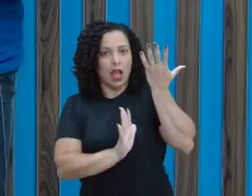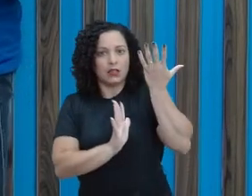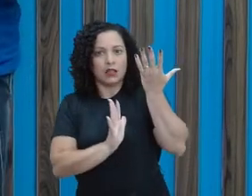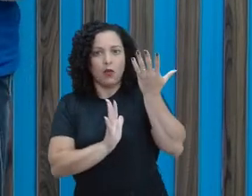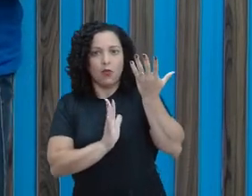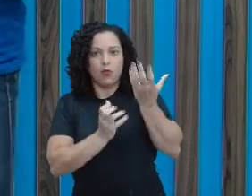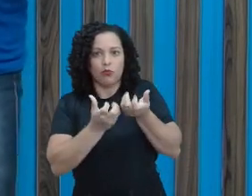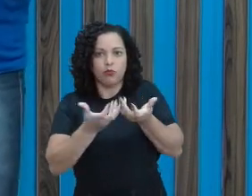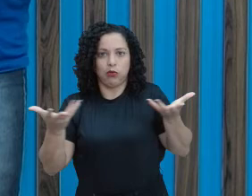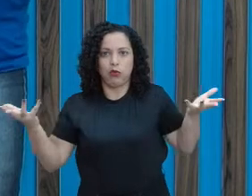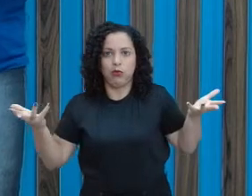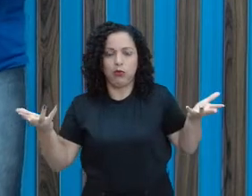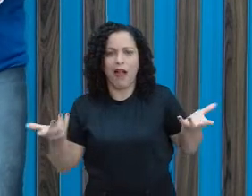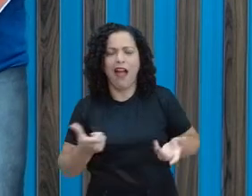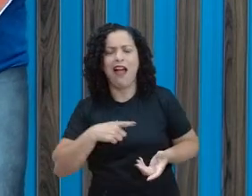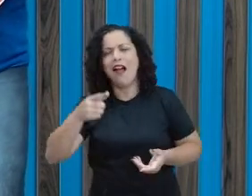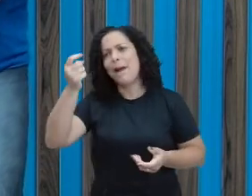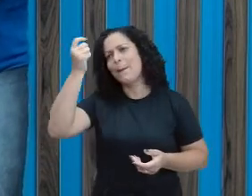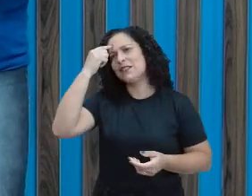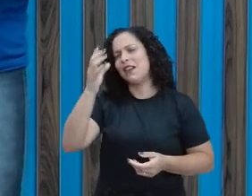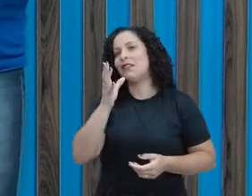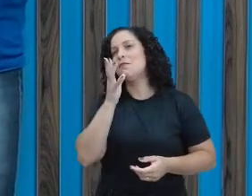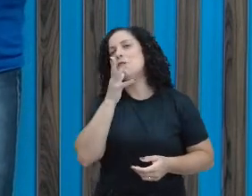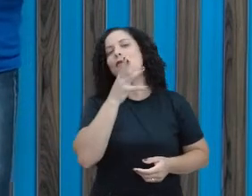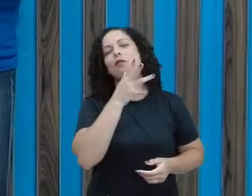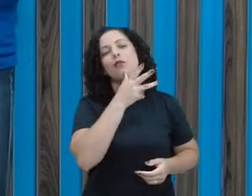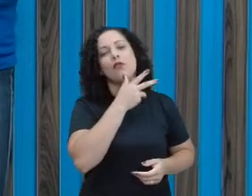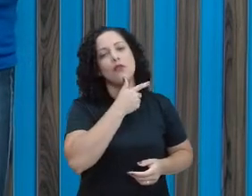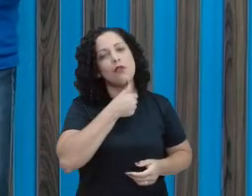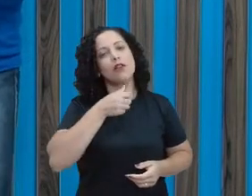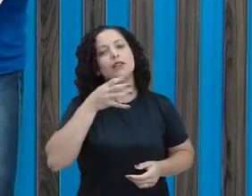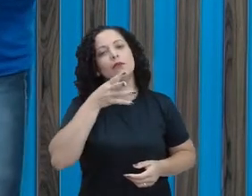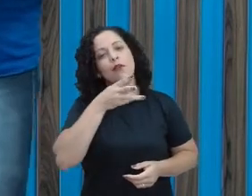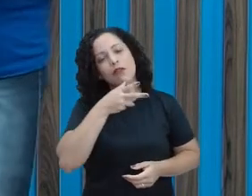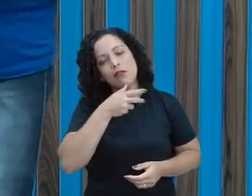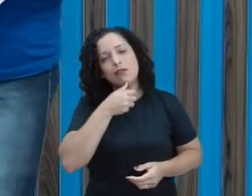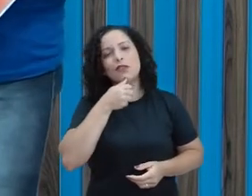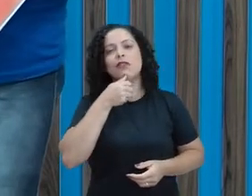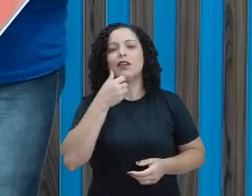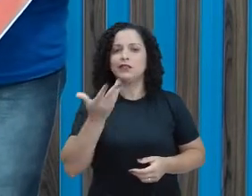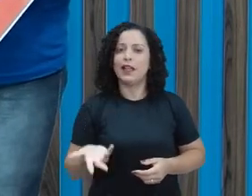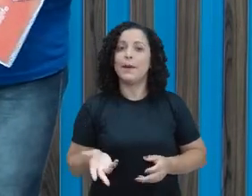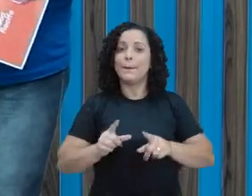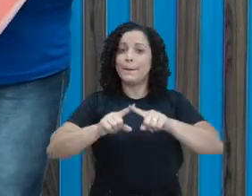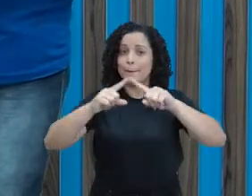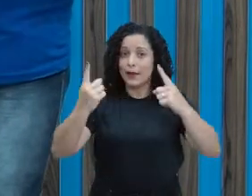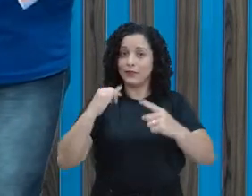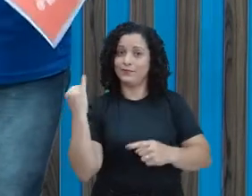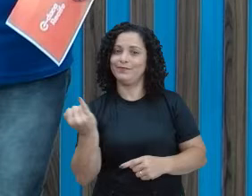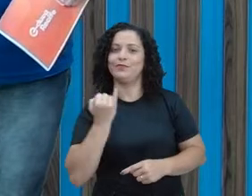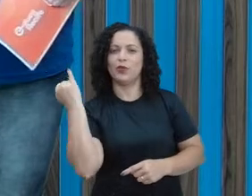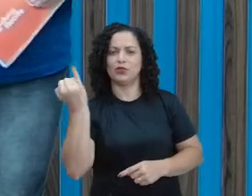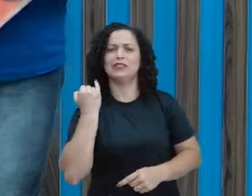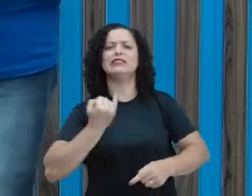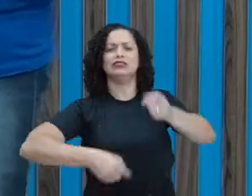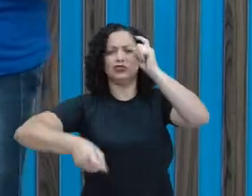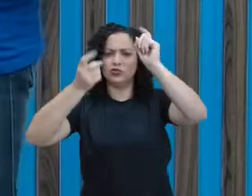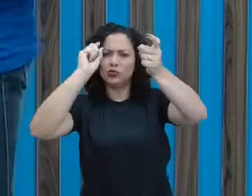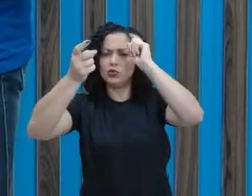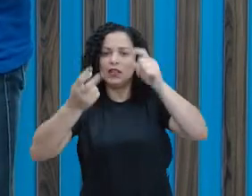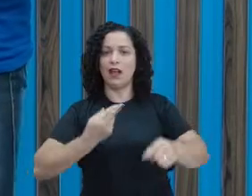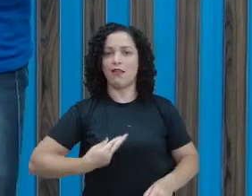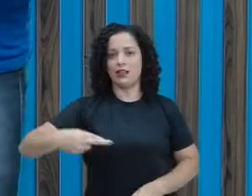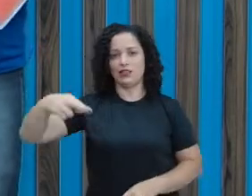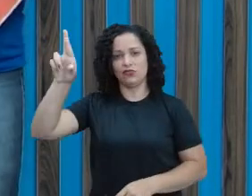esse filme é um filme educativo, também tem muita coisa a ser discutida. A questão da religião, a questão